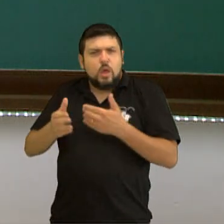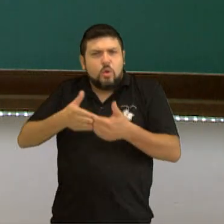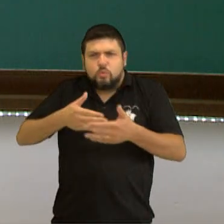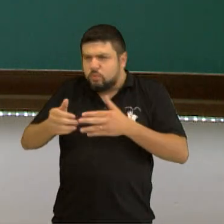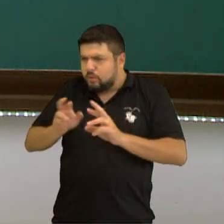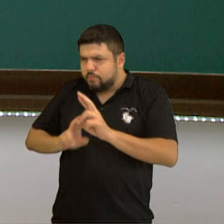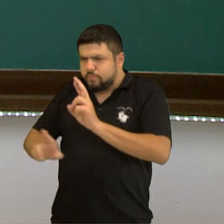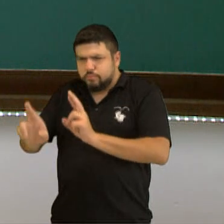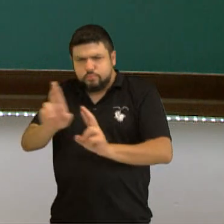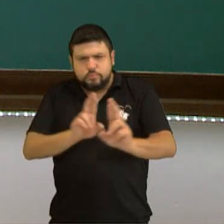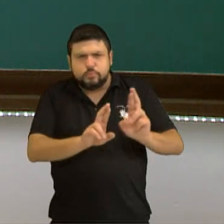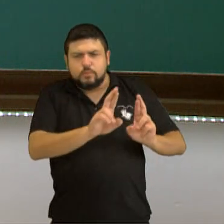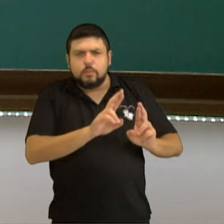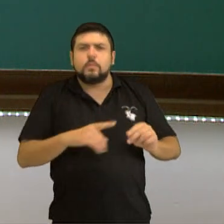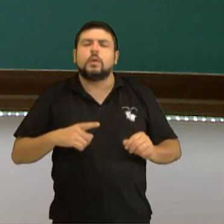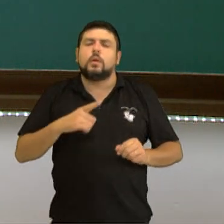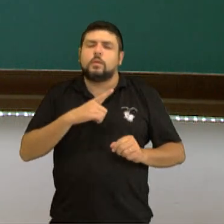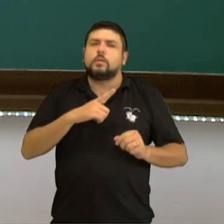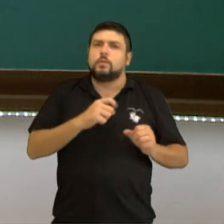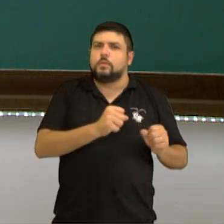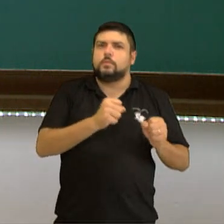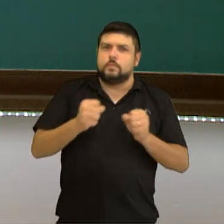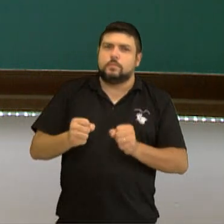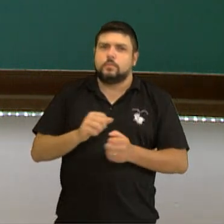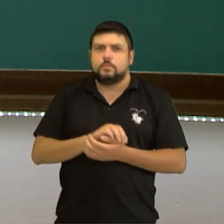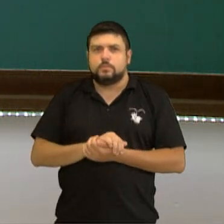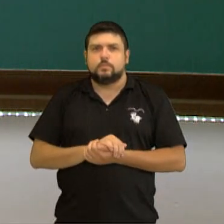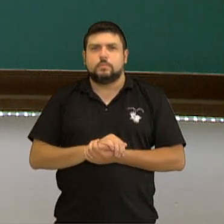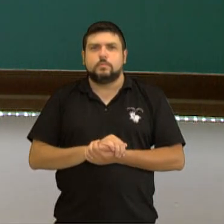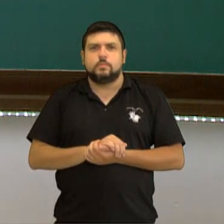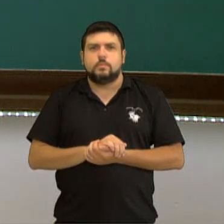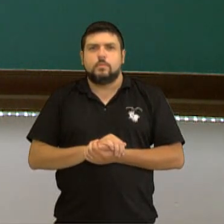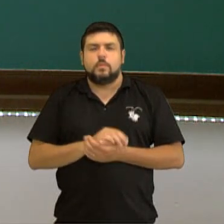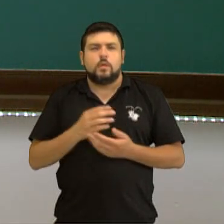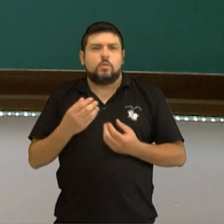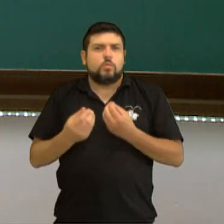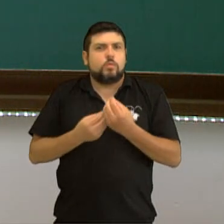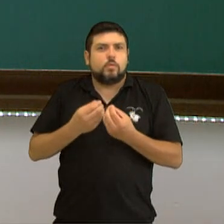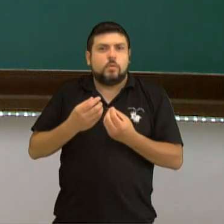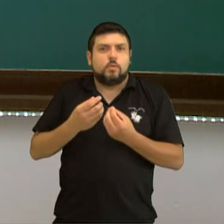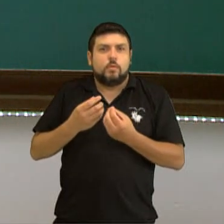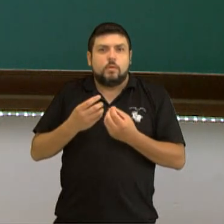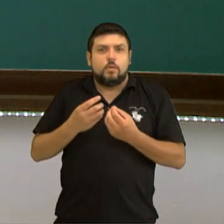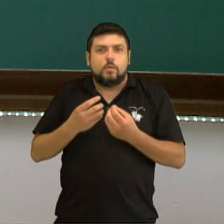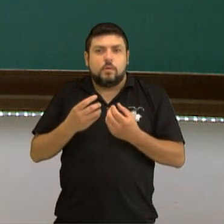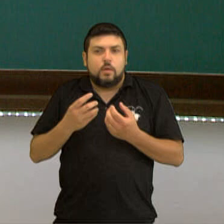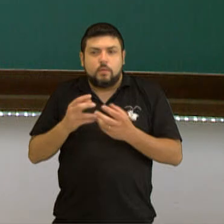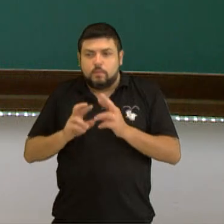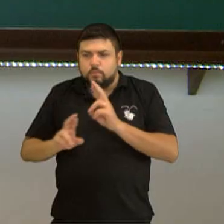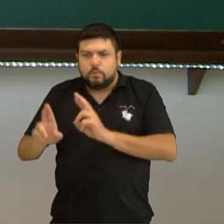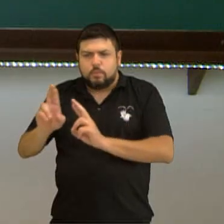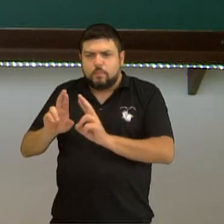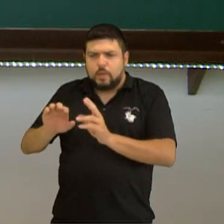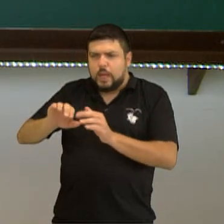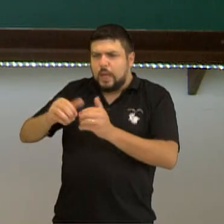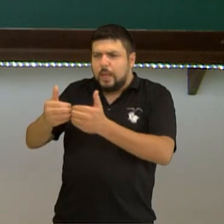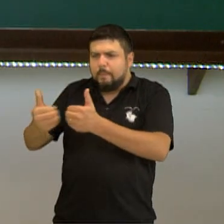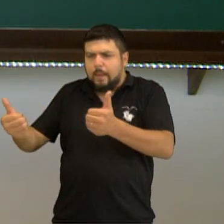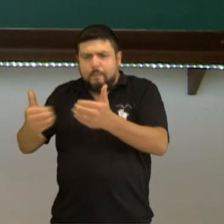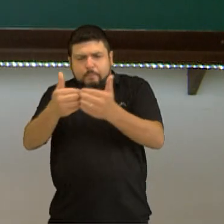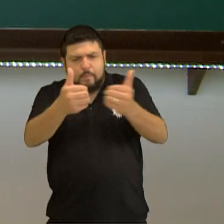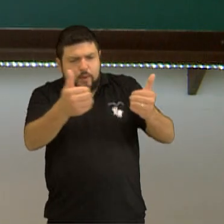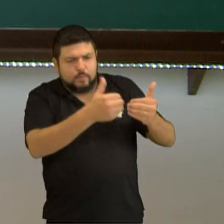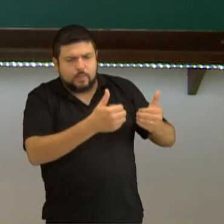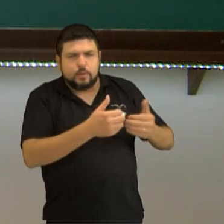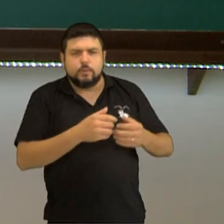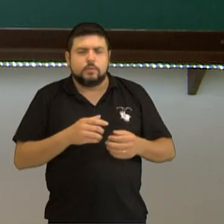variados aspectos da vida social, que não podem ser analisados de maneira isolada. Então, pessoal, o poder ele está na